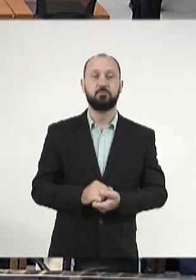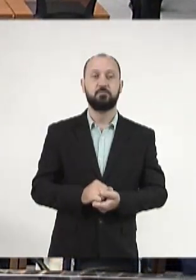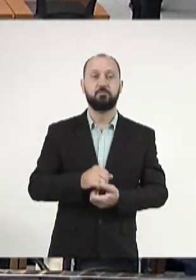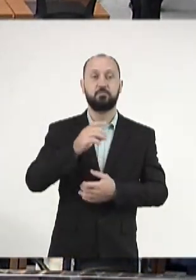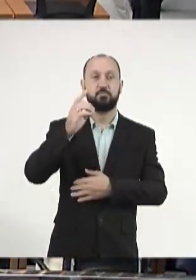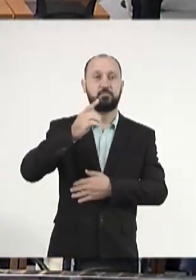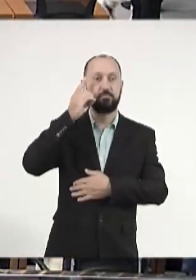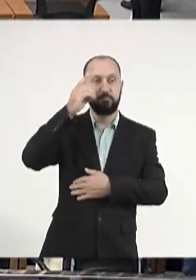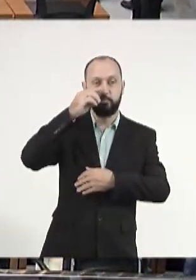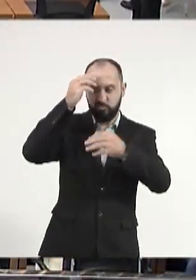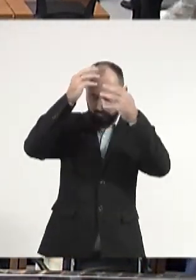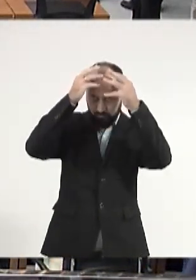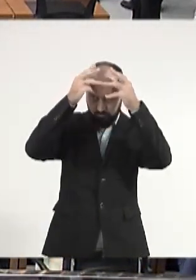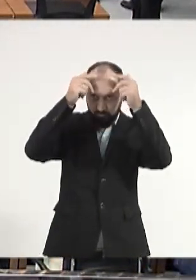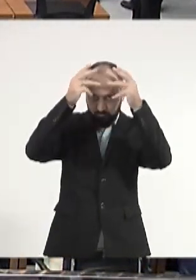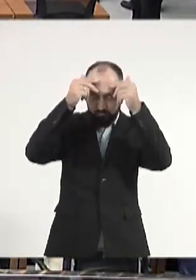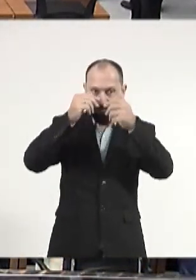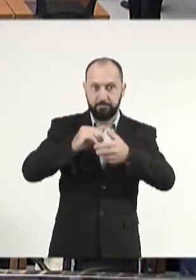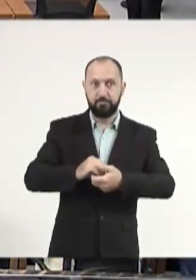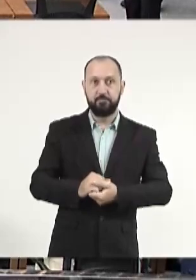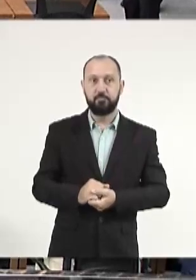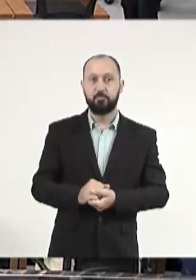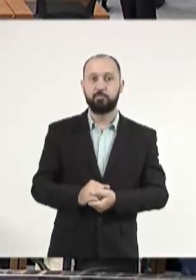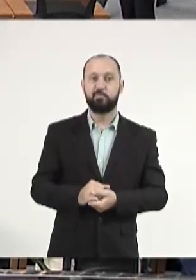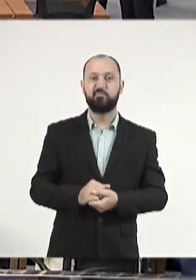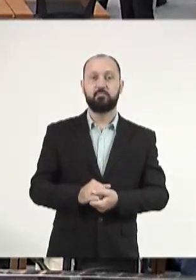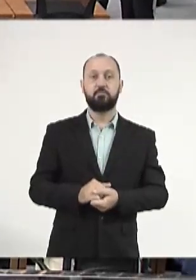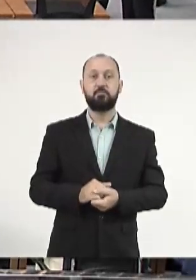Deputado Paulo Duarte.